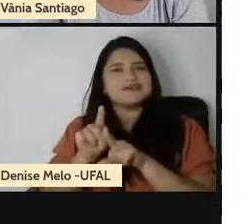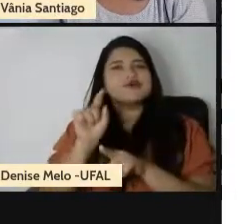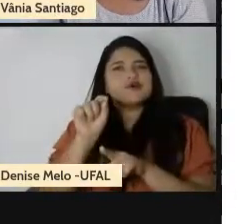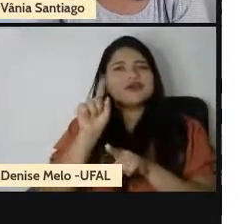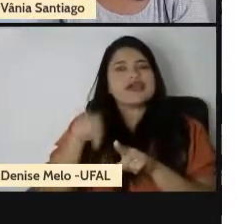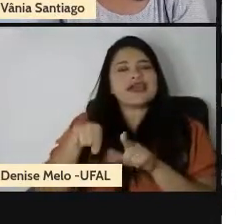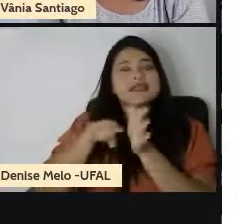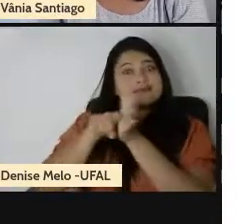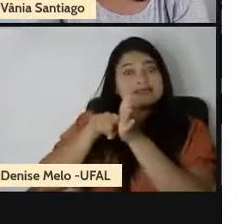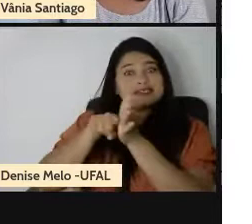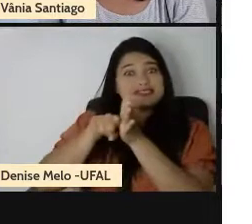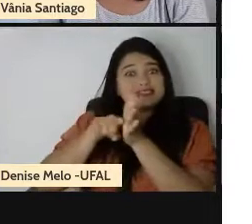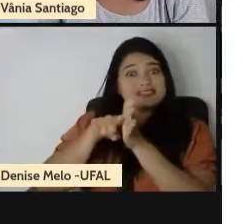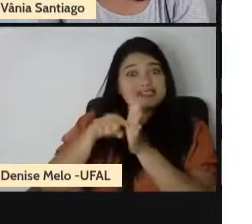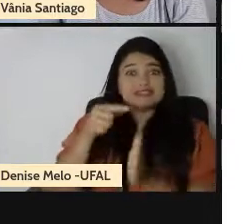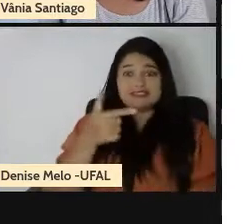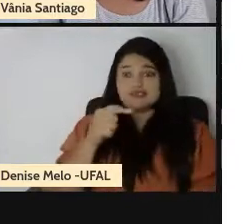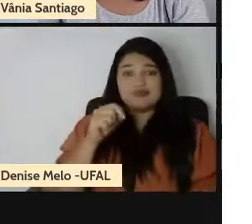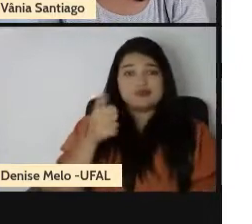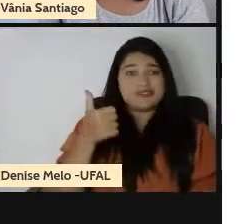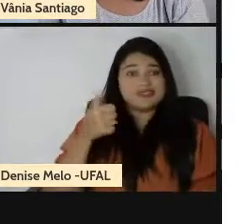de 2019,